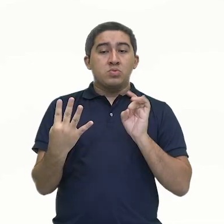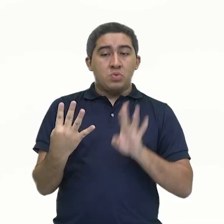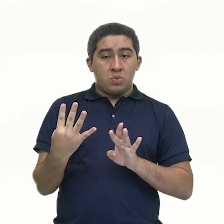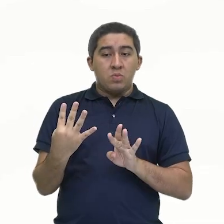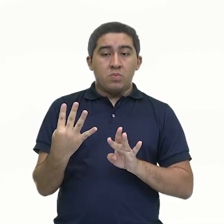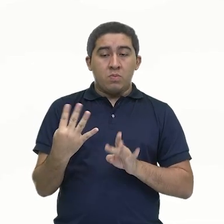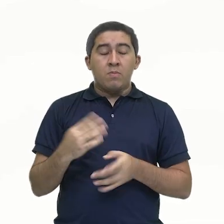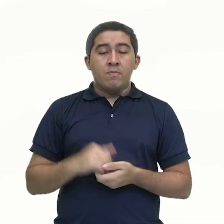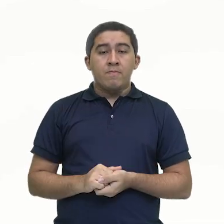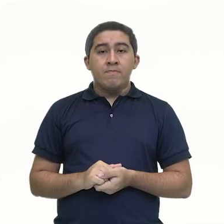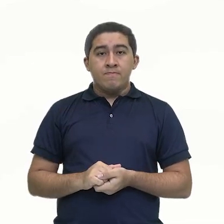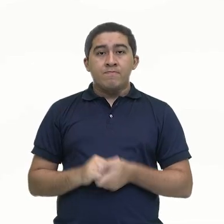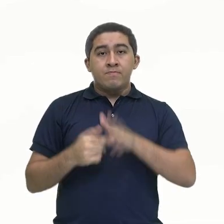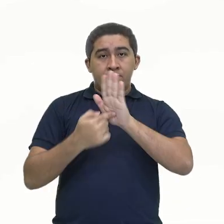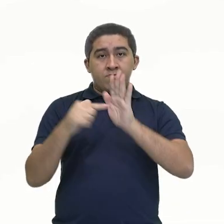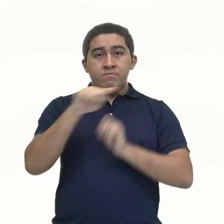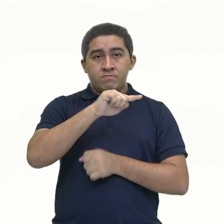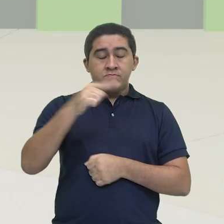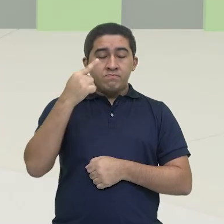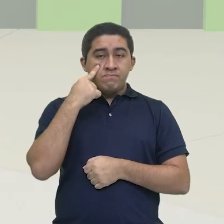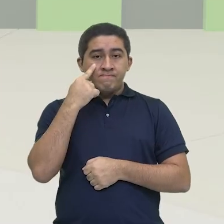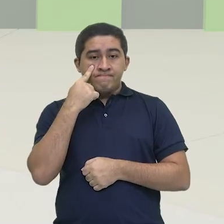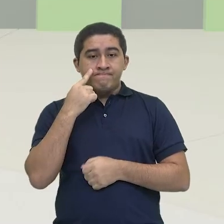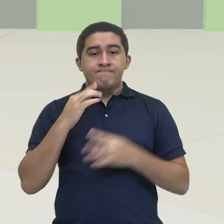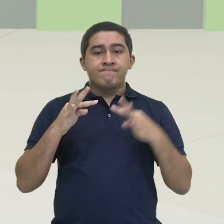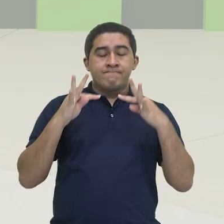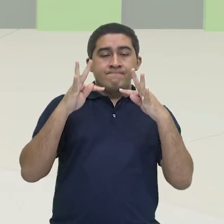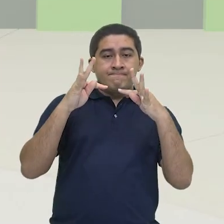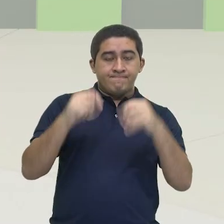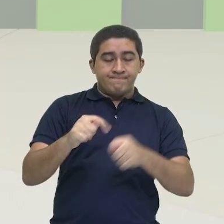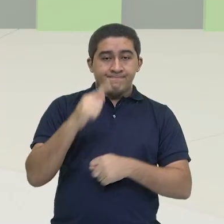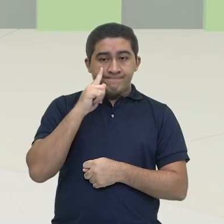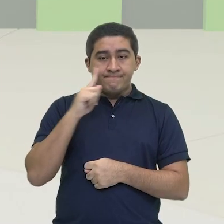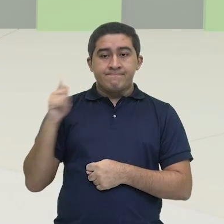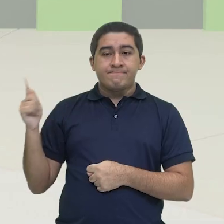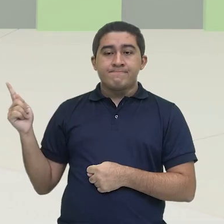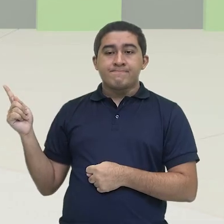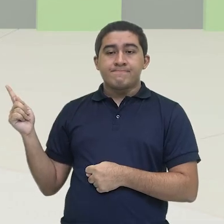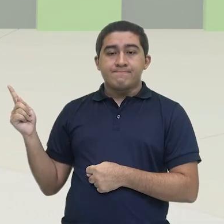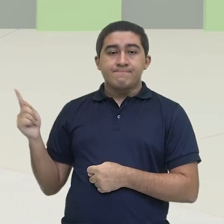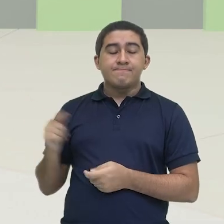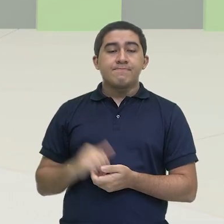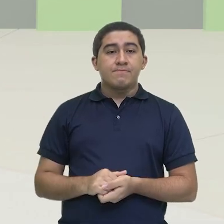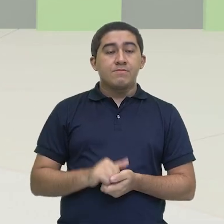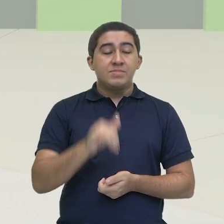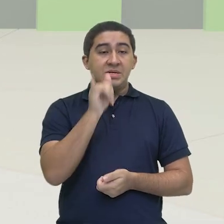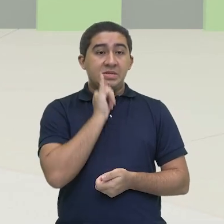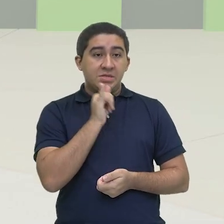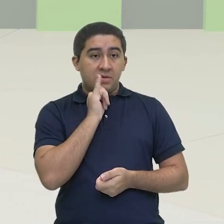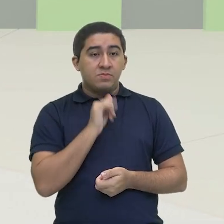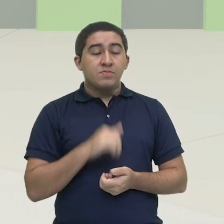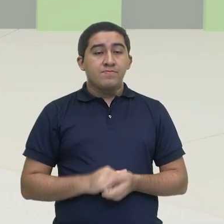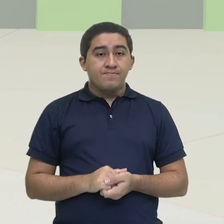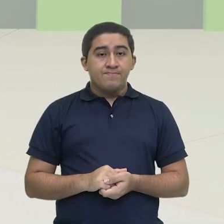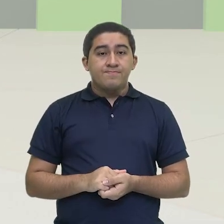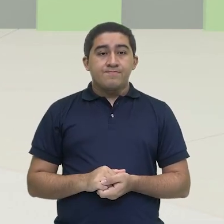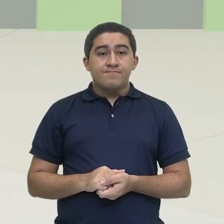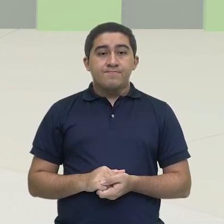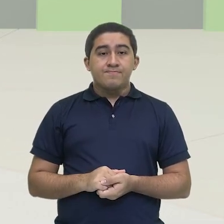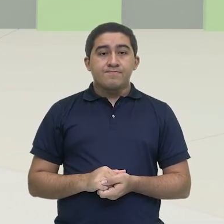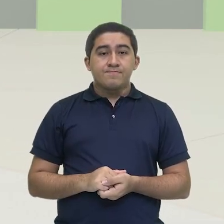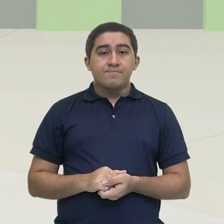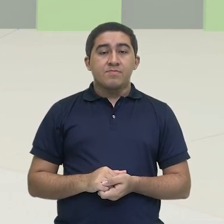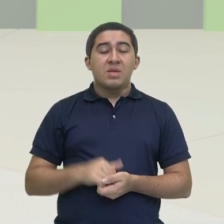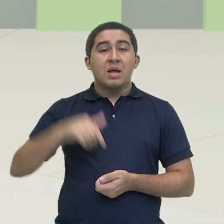subníveis. Então, eu trouxe aqui para vocês todos eles aqui, ó. Por exemplo, o nível de energia